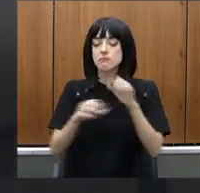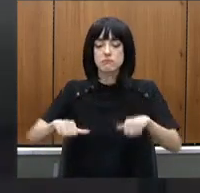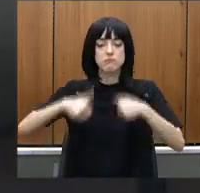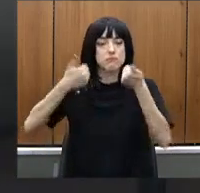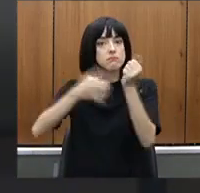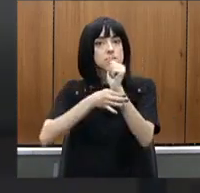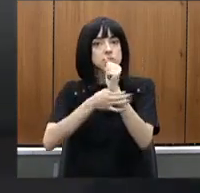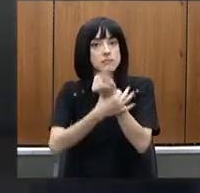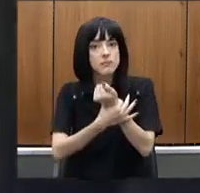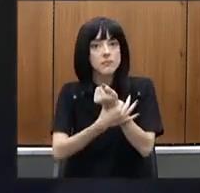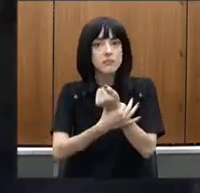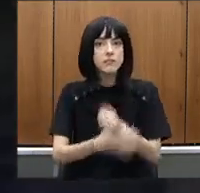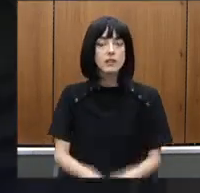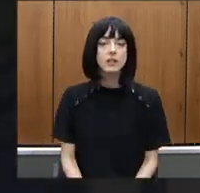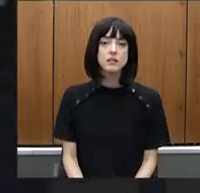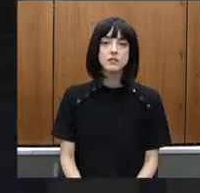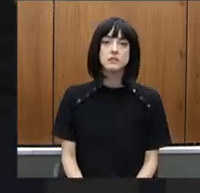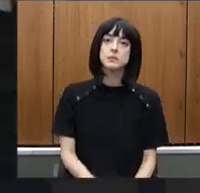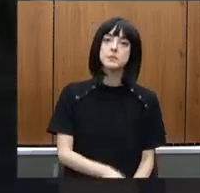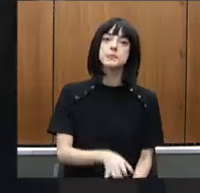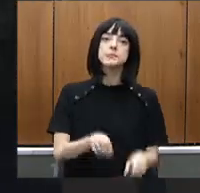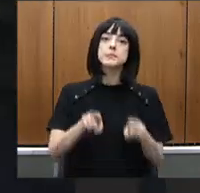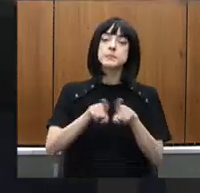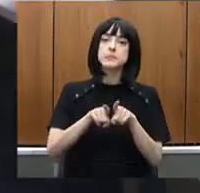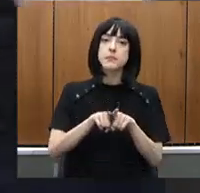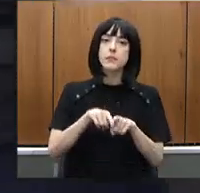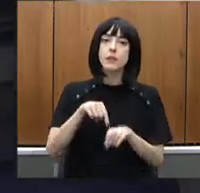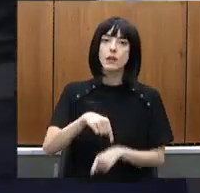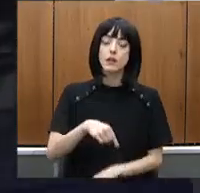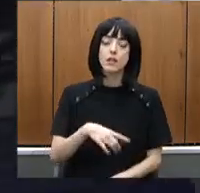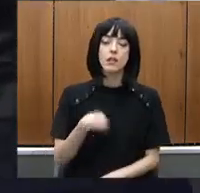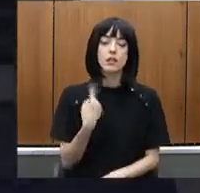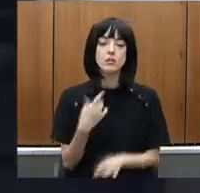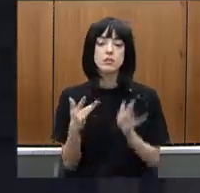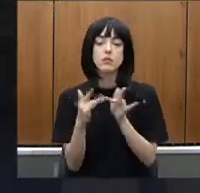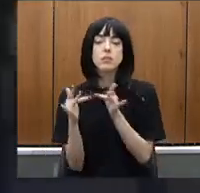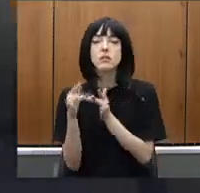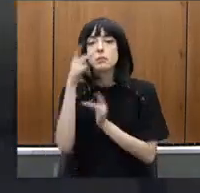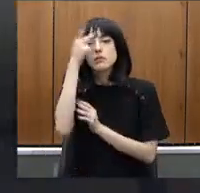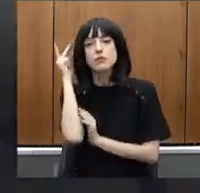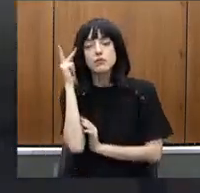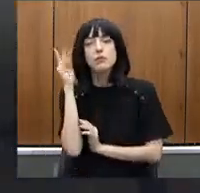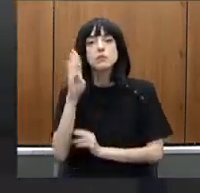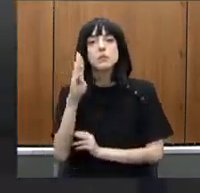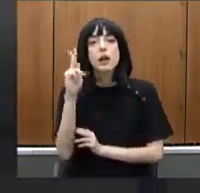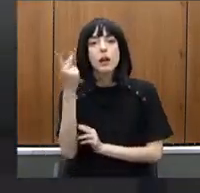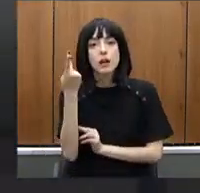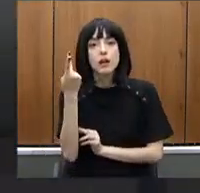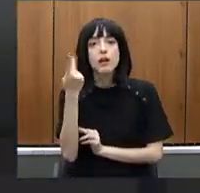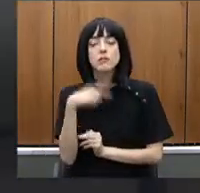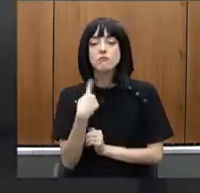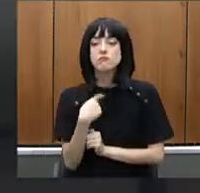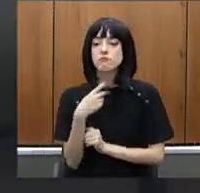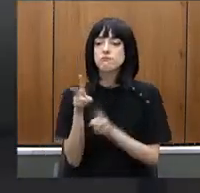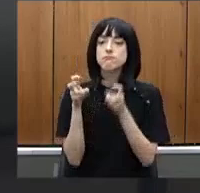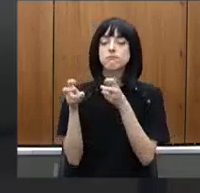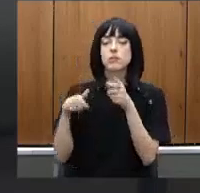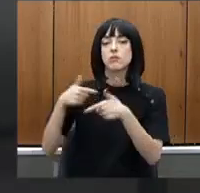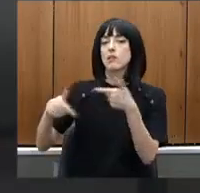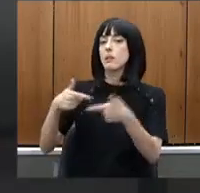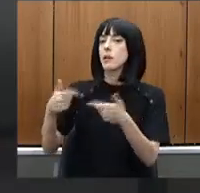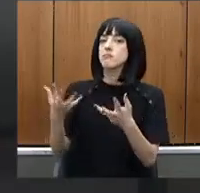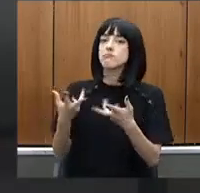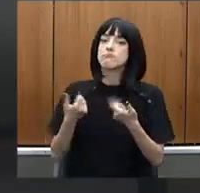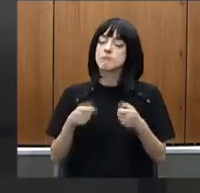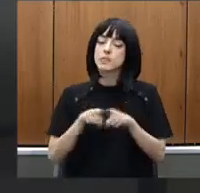a gente tem na cidade de Belo Horizonte aí o trabalho que é feito aí com as nossas polícias é nos